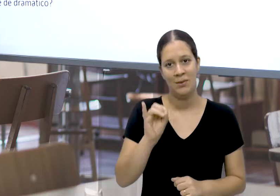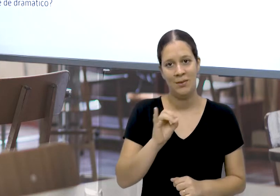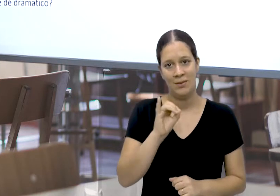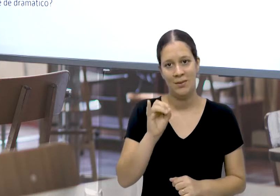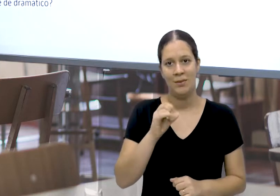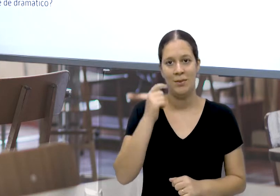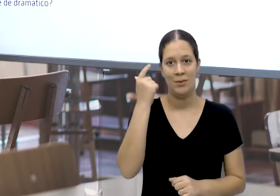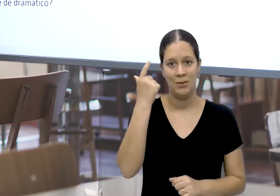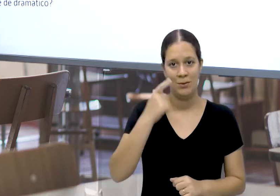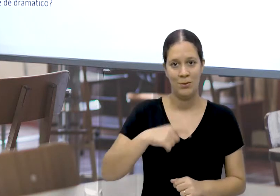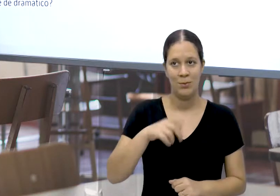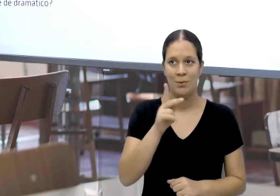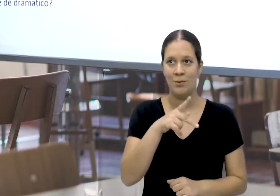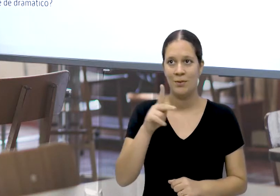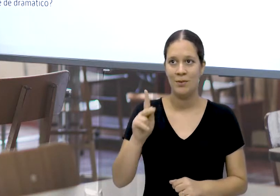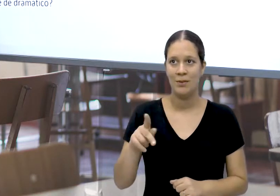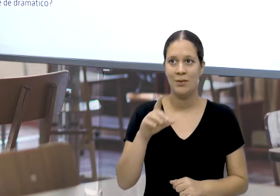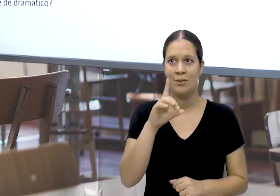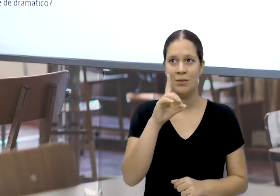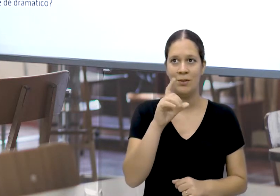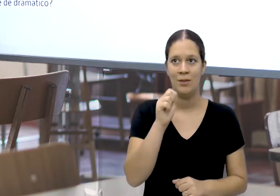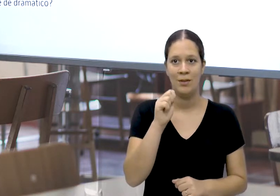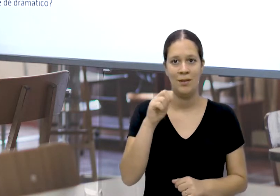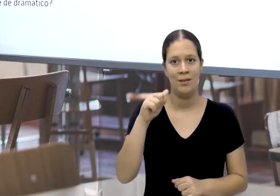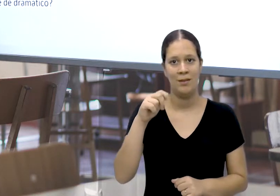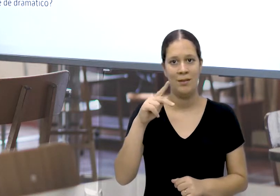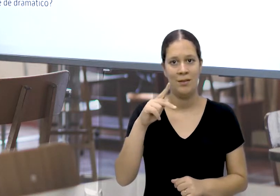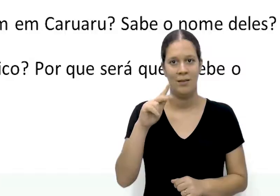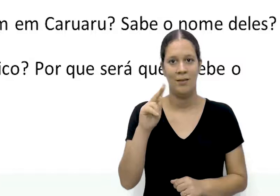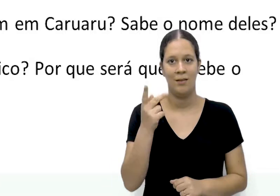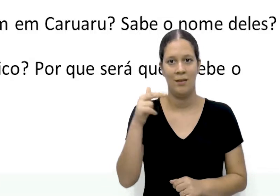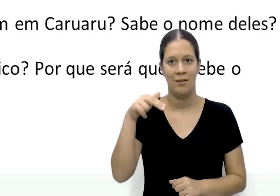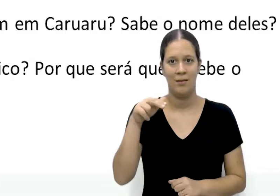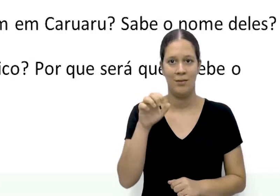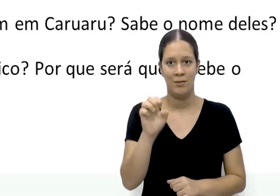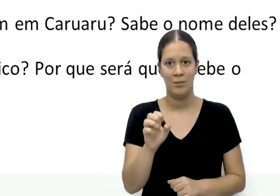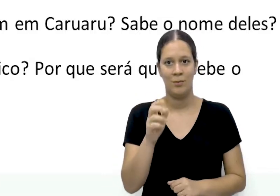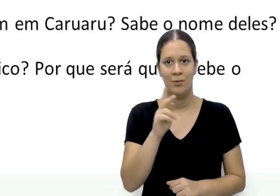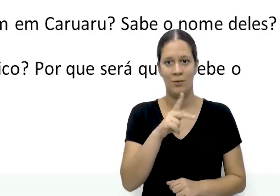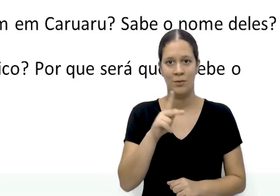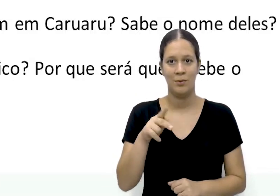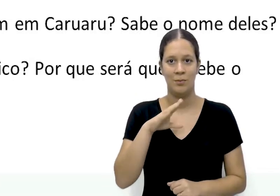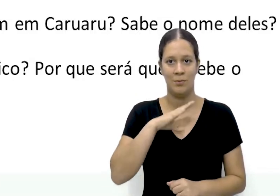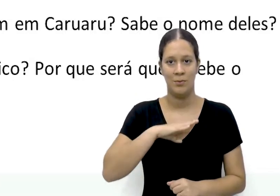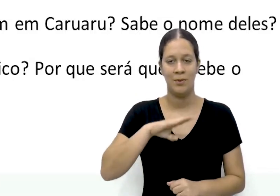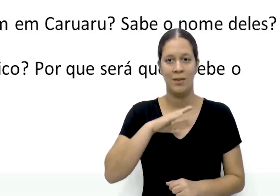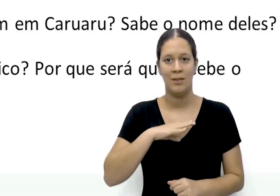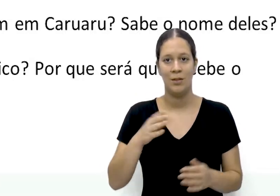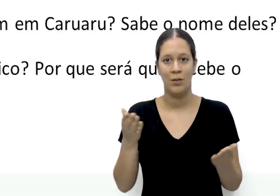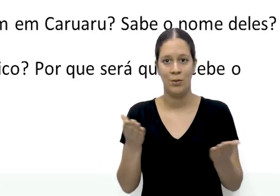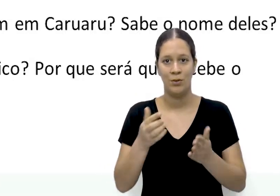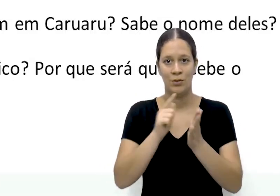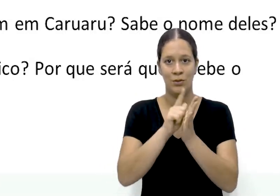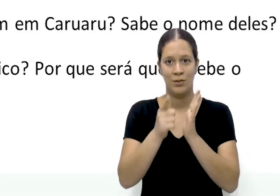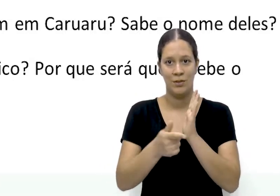apresentação dramática na escola? Você já encenou alguma peça? Já viu Quadrilha de São João?